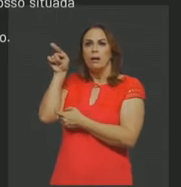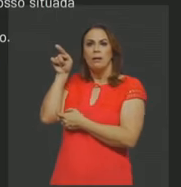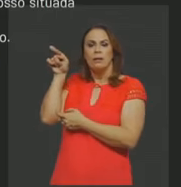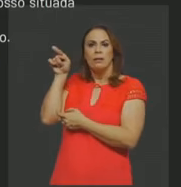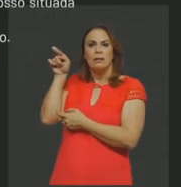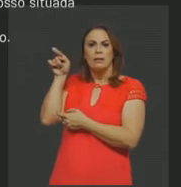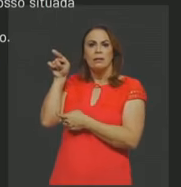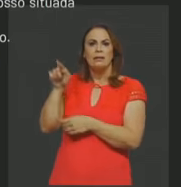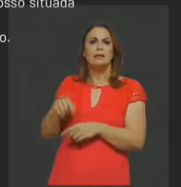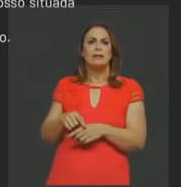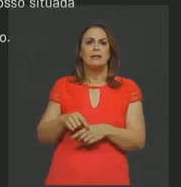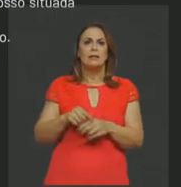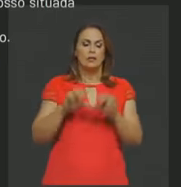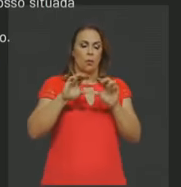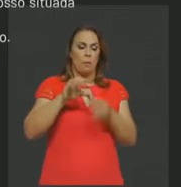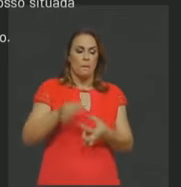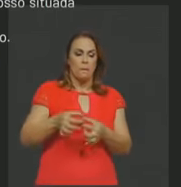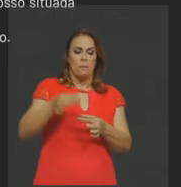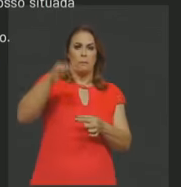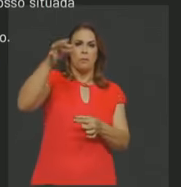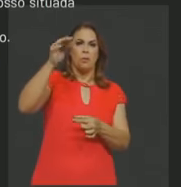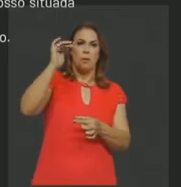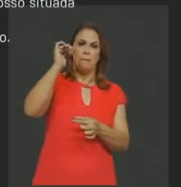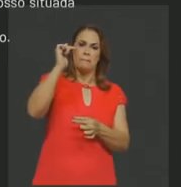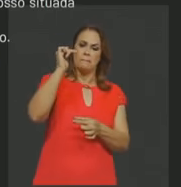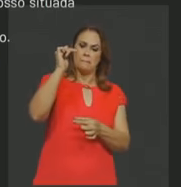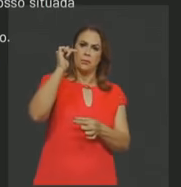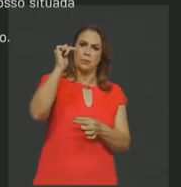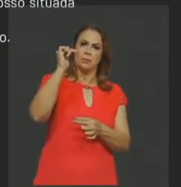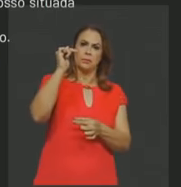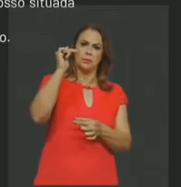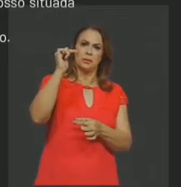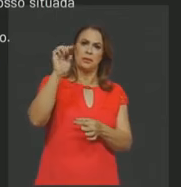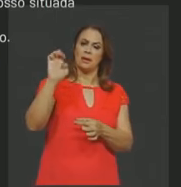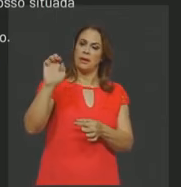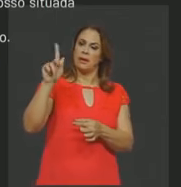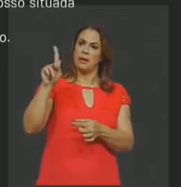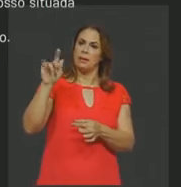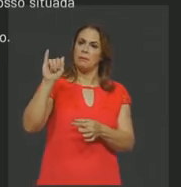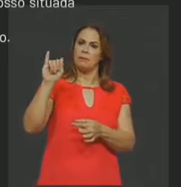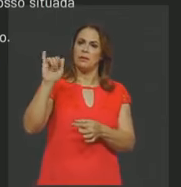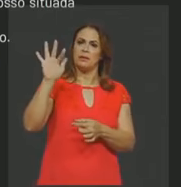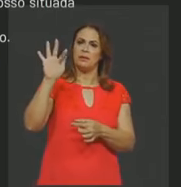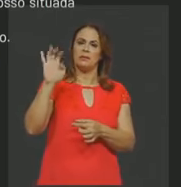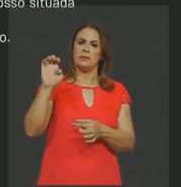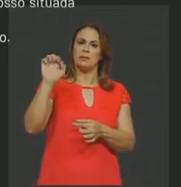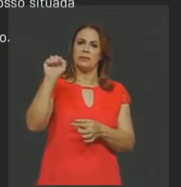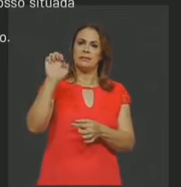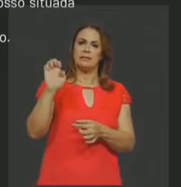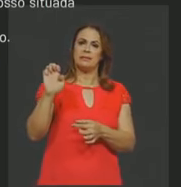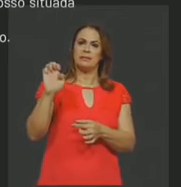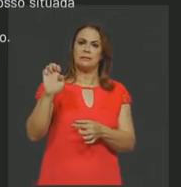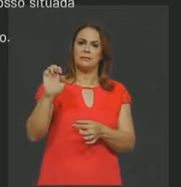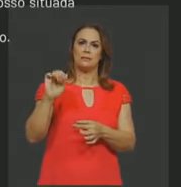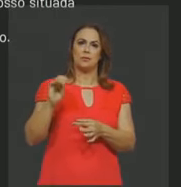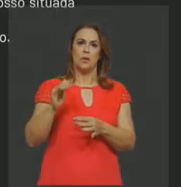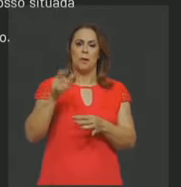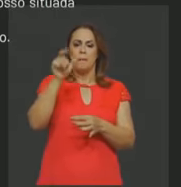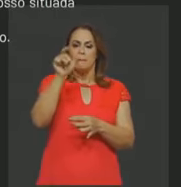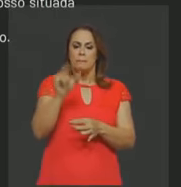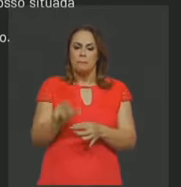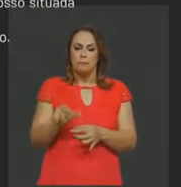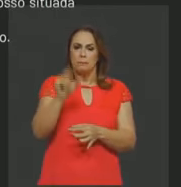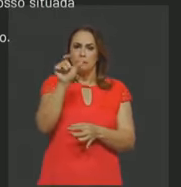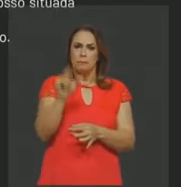de cima, né? Que eu chamo de epífise. E a parte mediana aqui, diáfise,